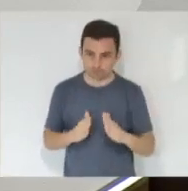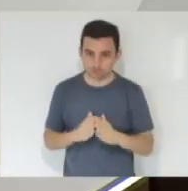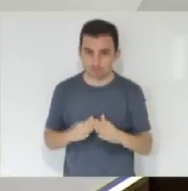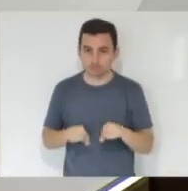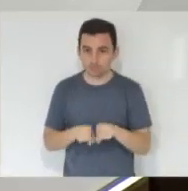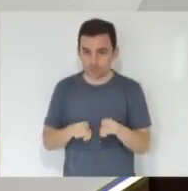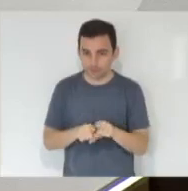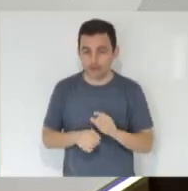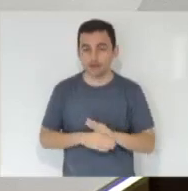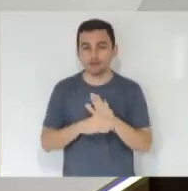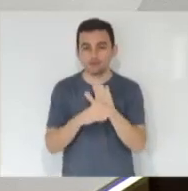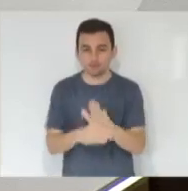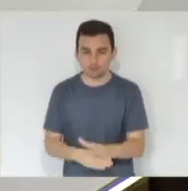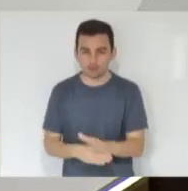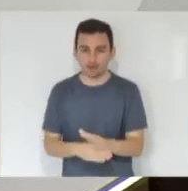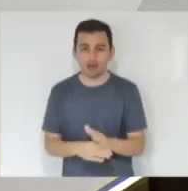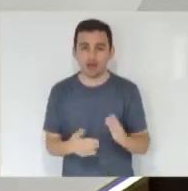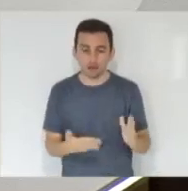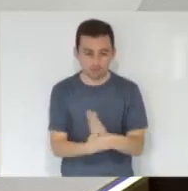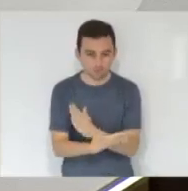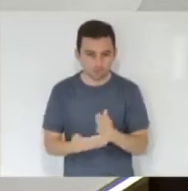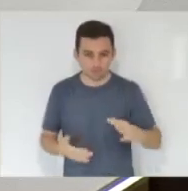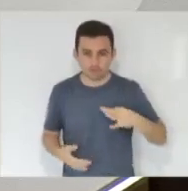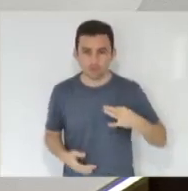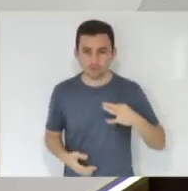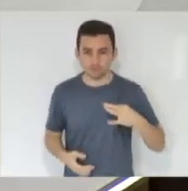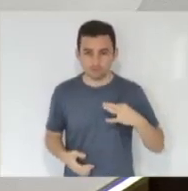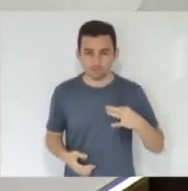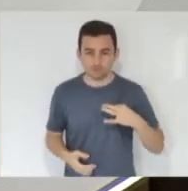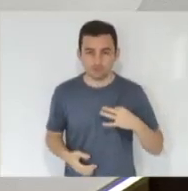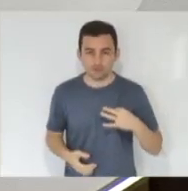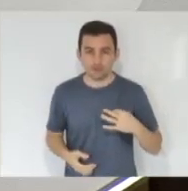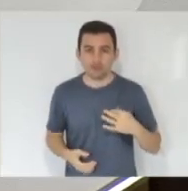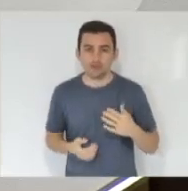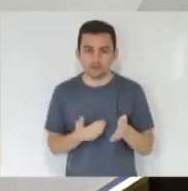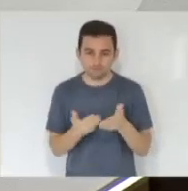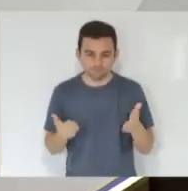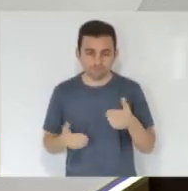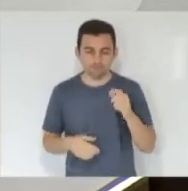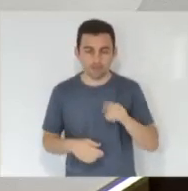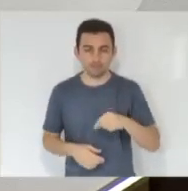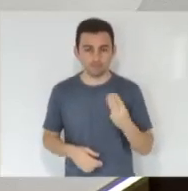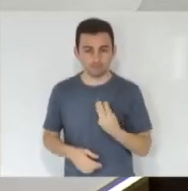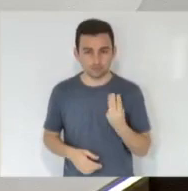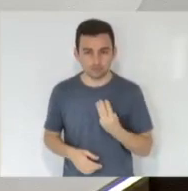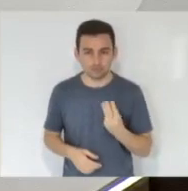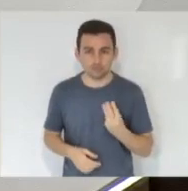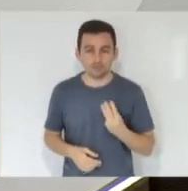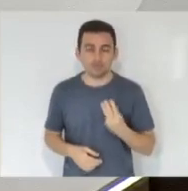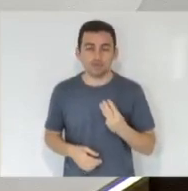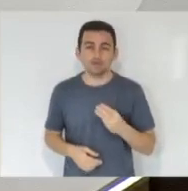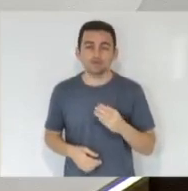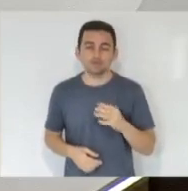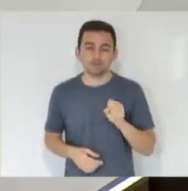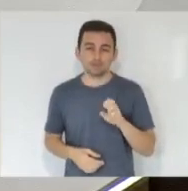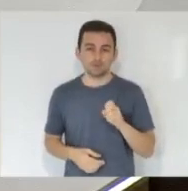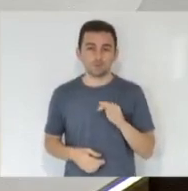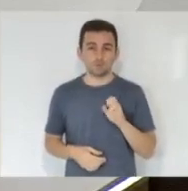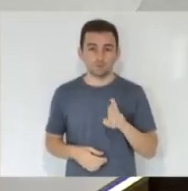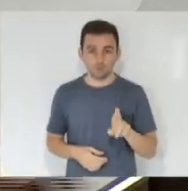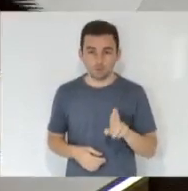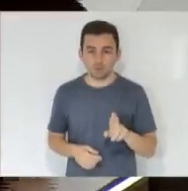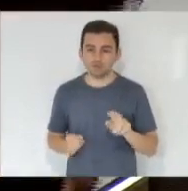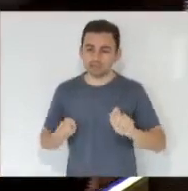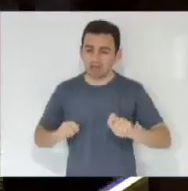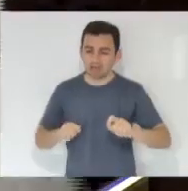ajudar determinadas instituições que lidam com o terceiro setor, vão poder fazer isso livremente,